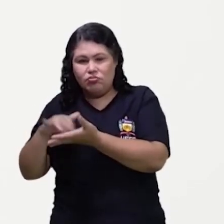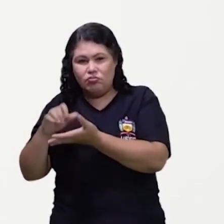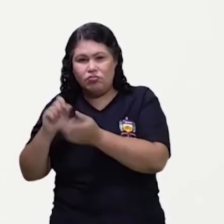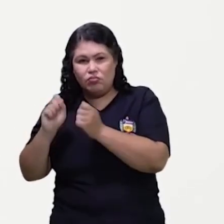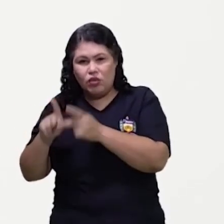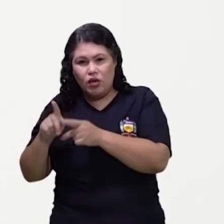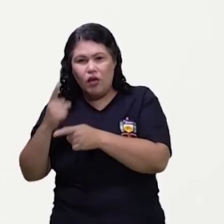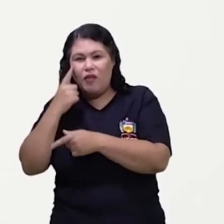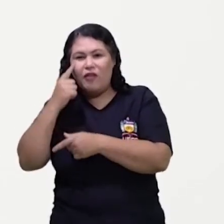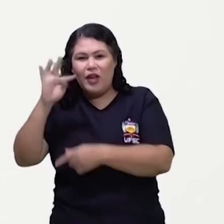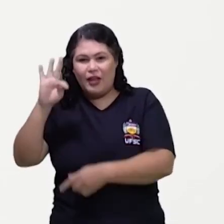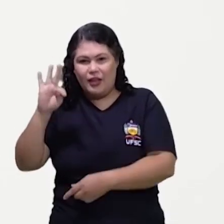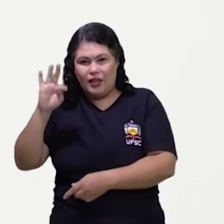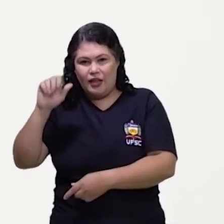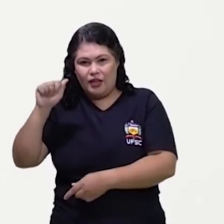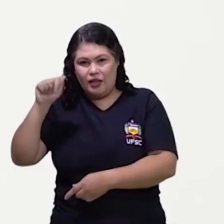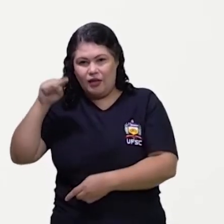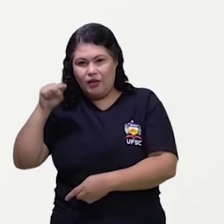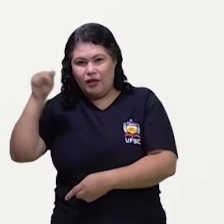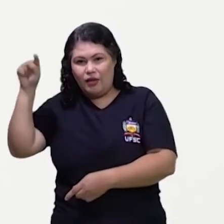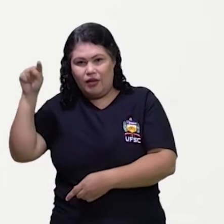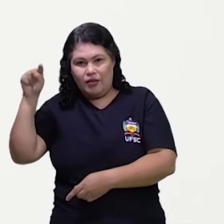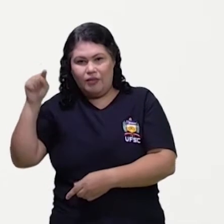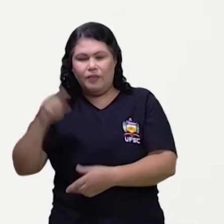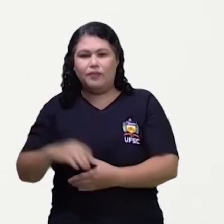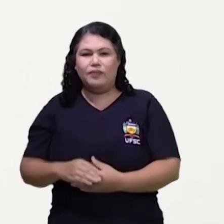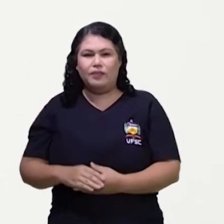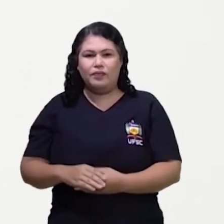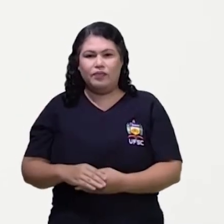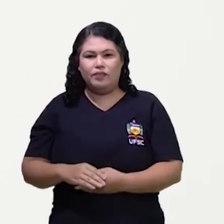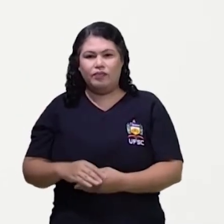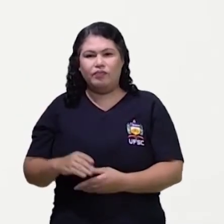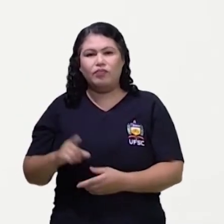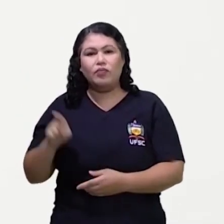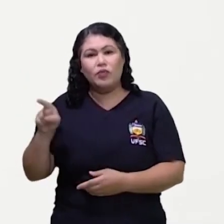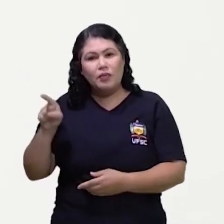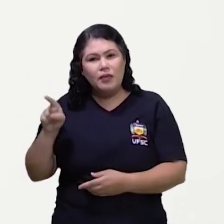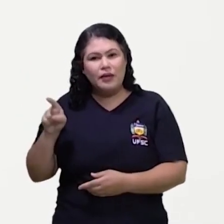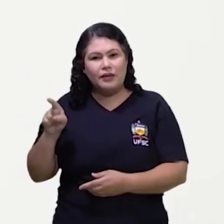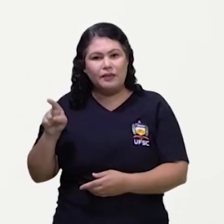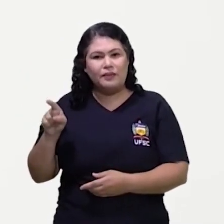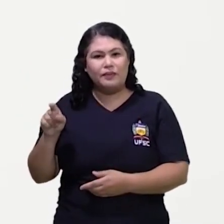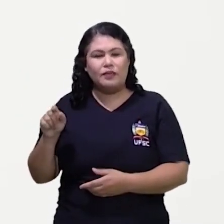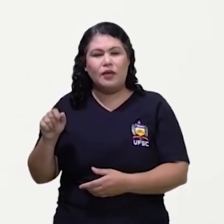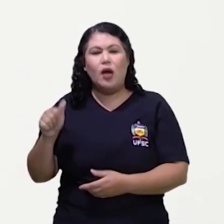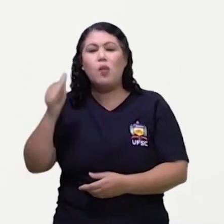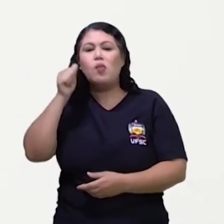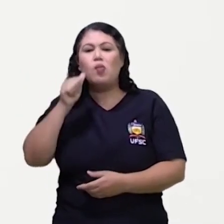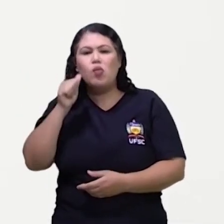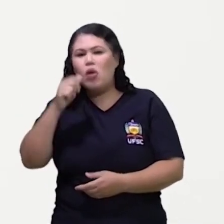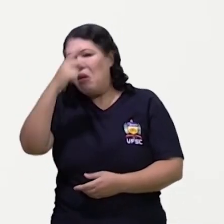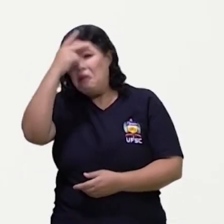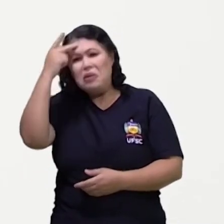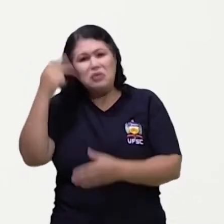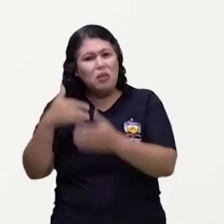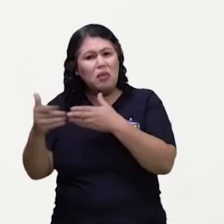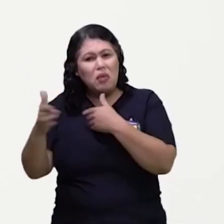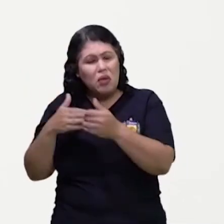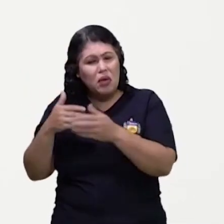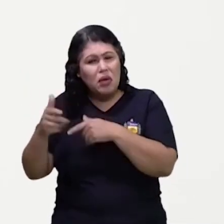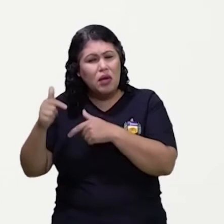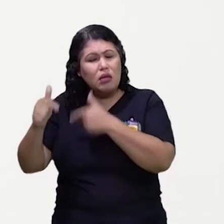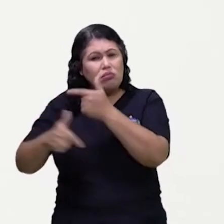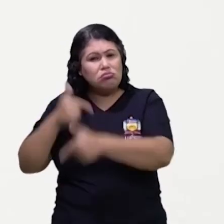administrativa, certo? Então, vamos lá. Olha só. Secretária é a pessoa que trabalha numa